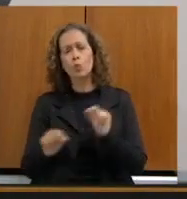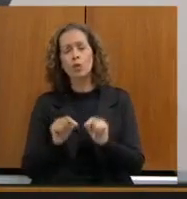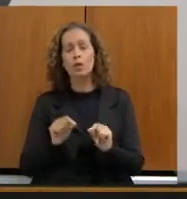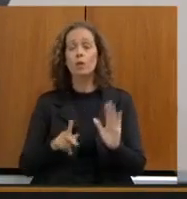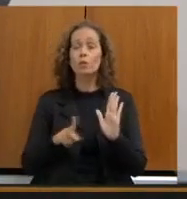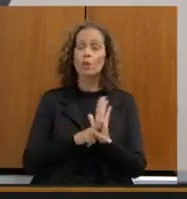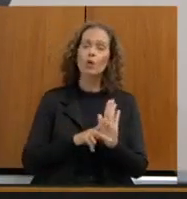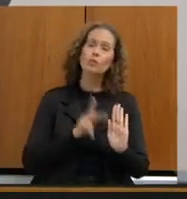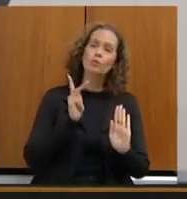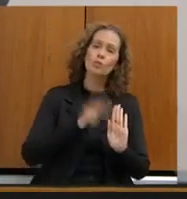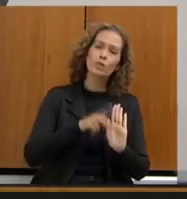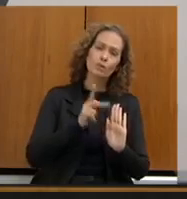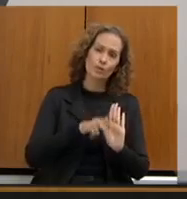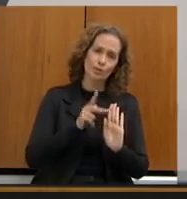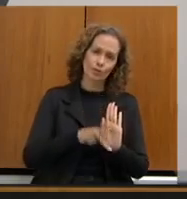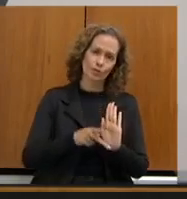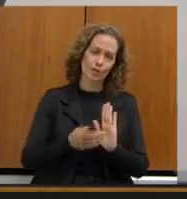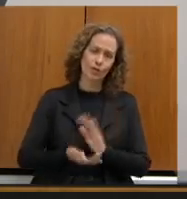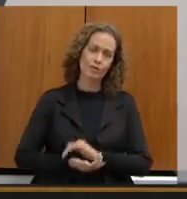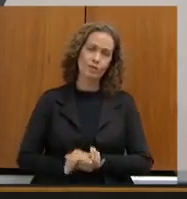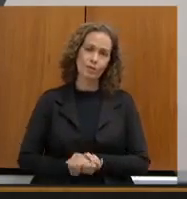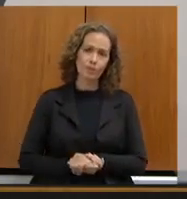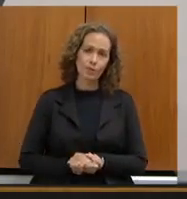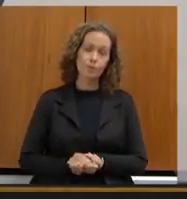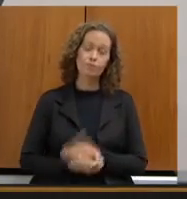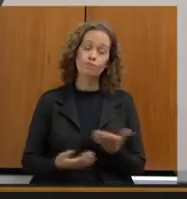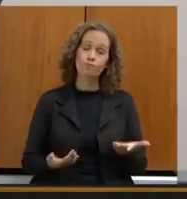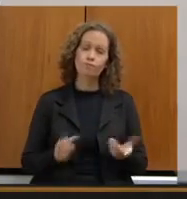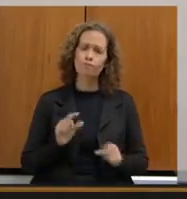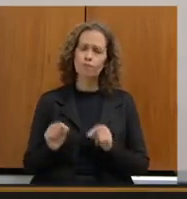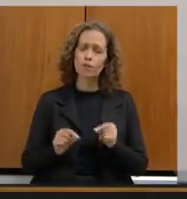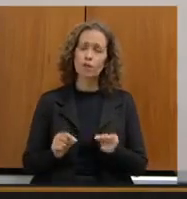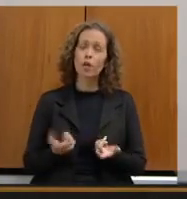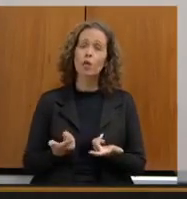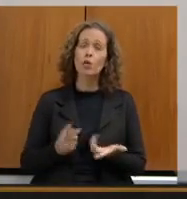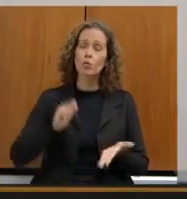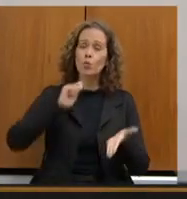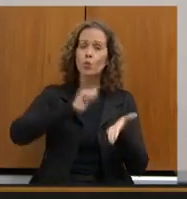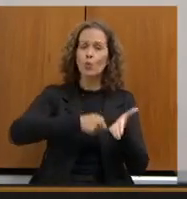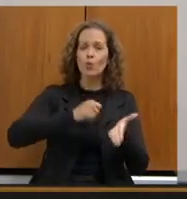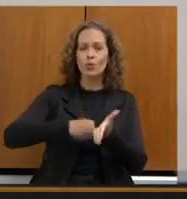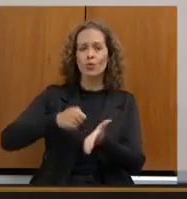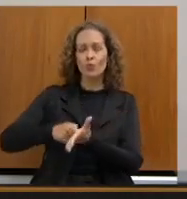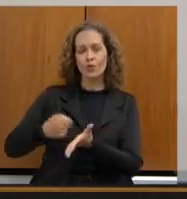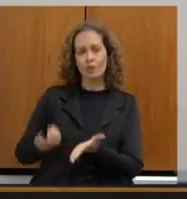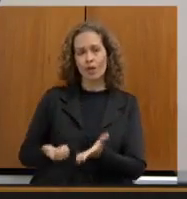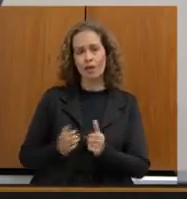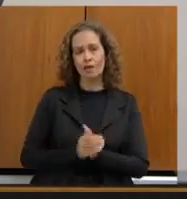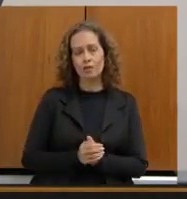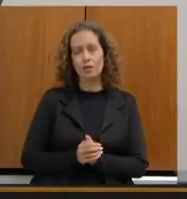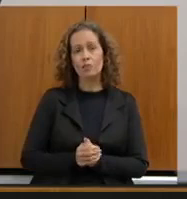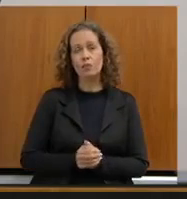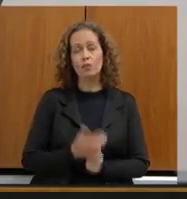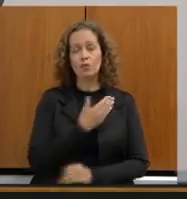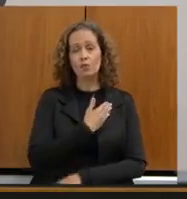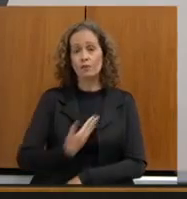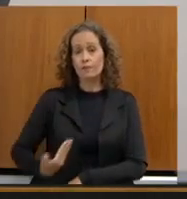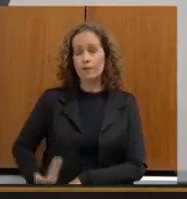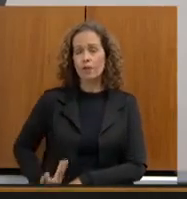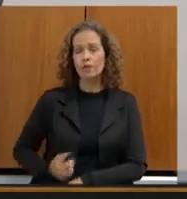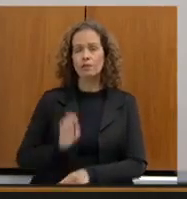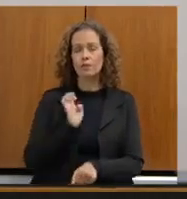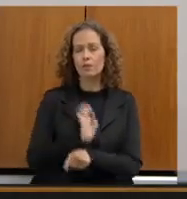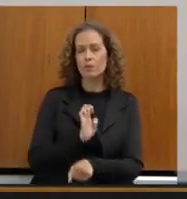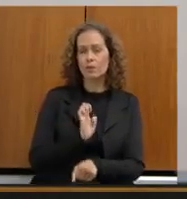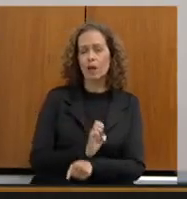e tratou duas contratos por um apelo do Governo do Estado o secretário e direto fez